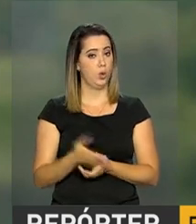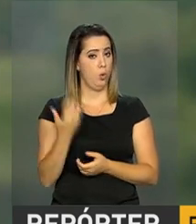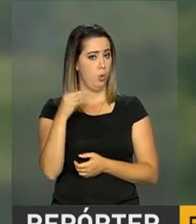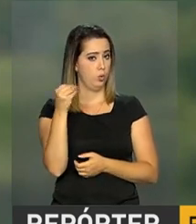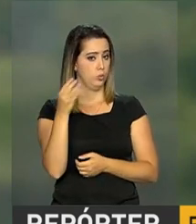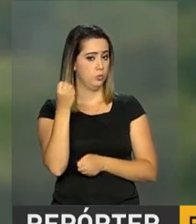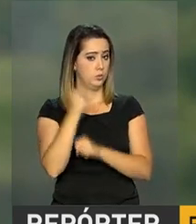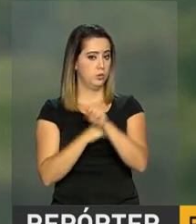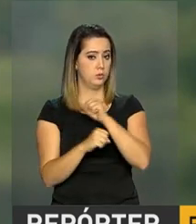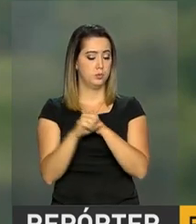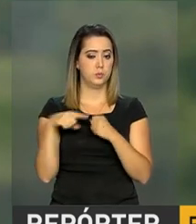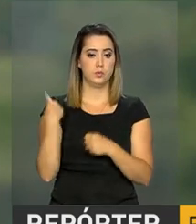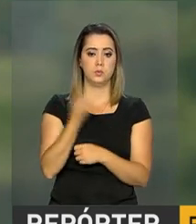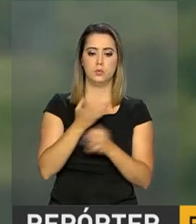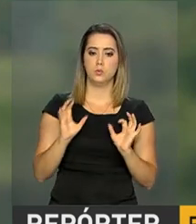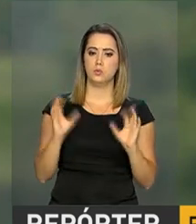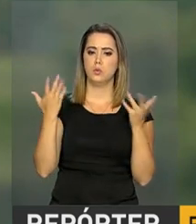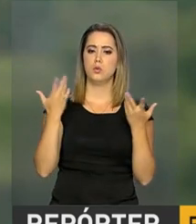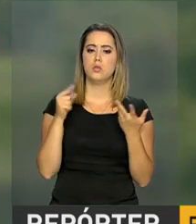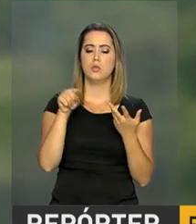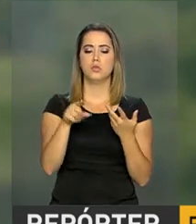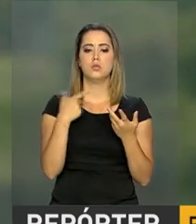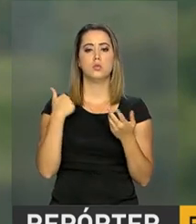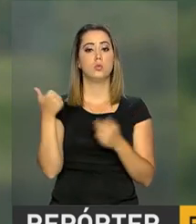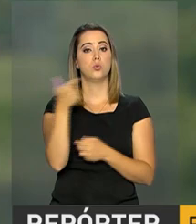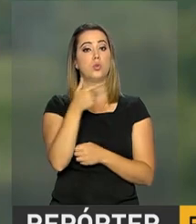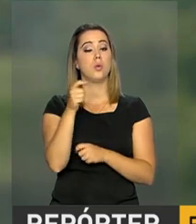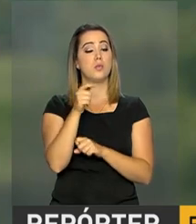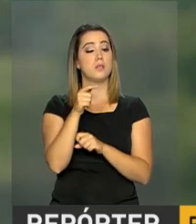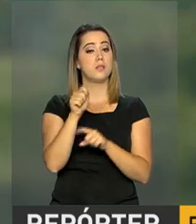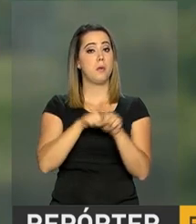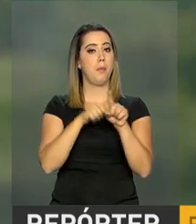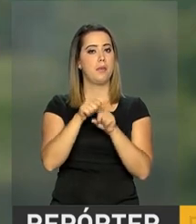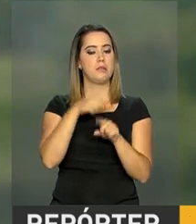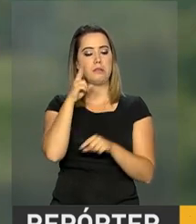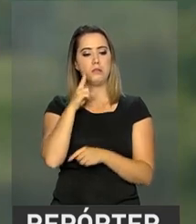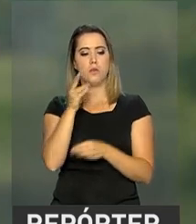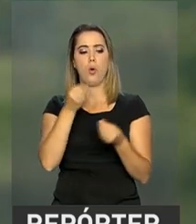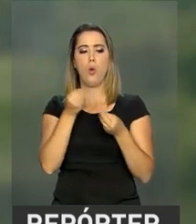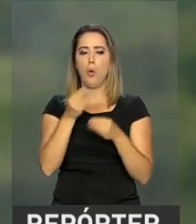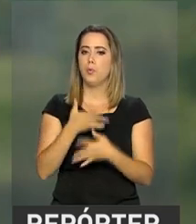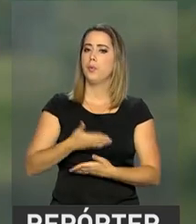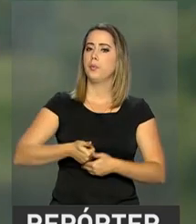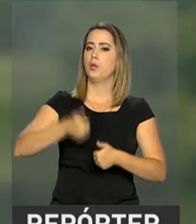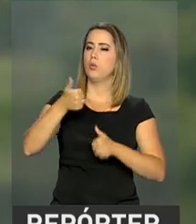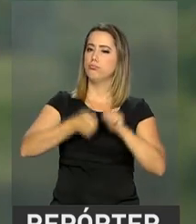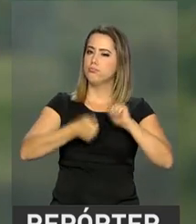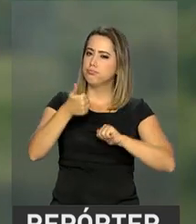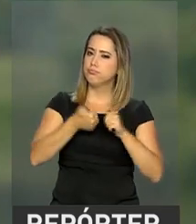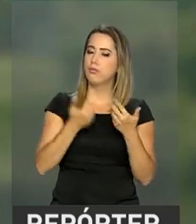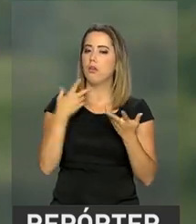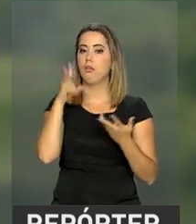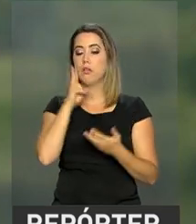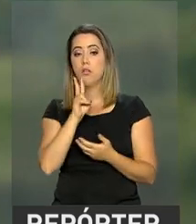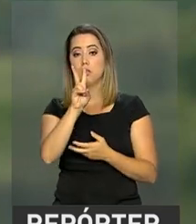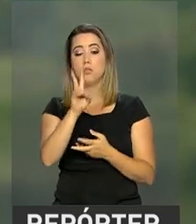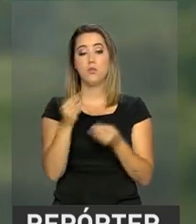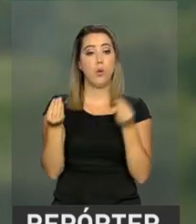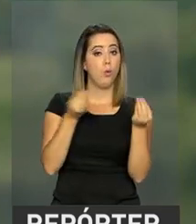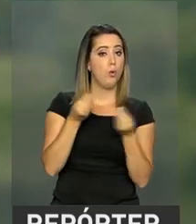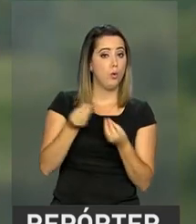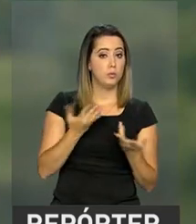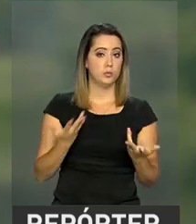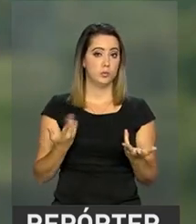busca e agora 12 meses após identificar os avanços de todos esses compromissos e de que forma